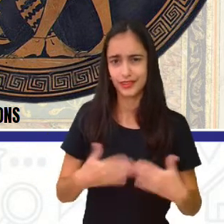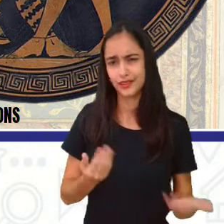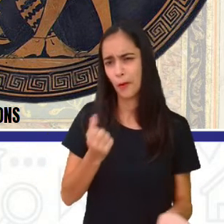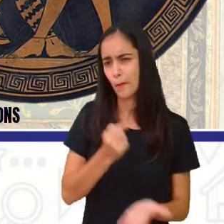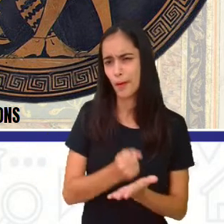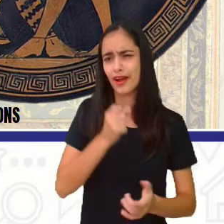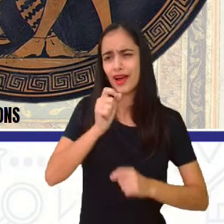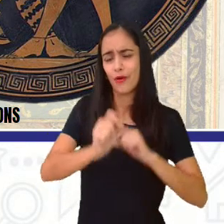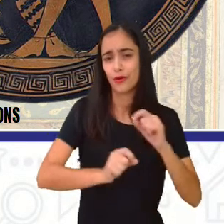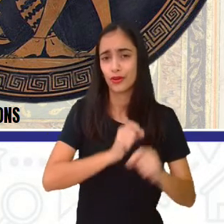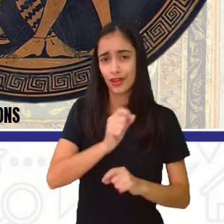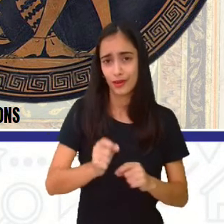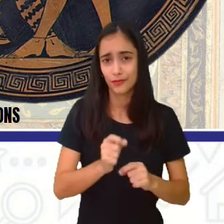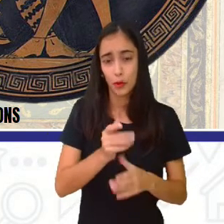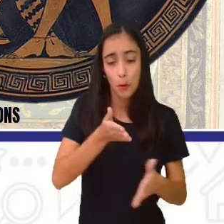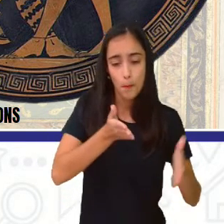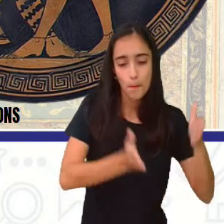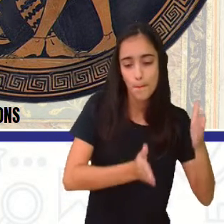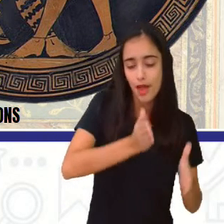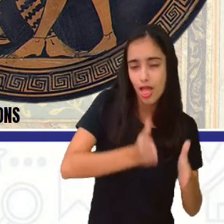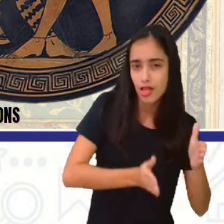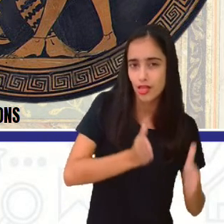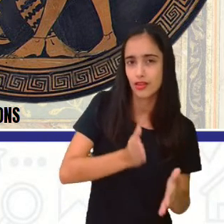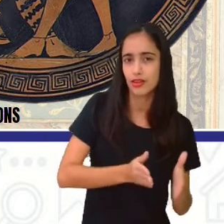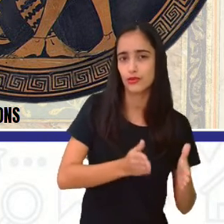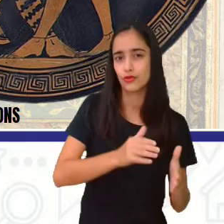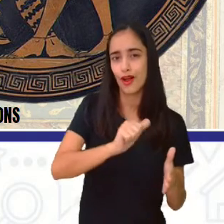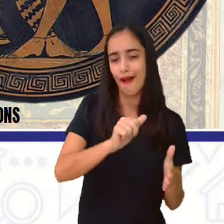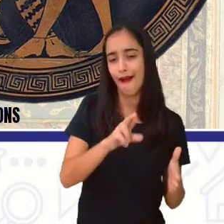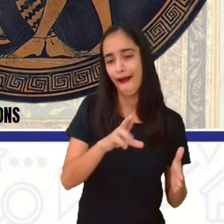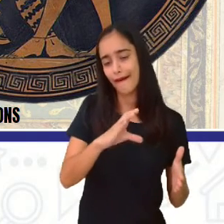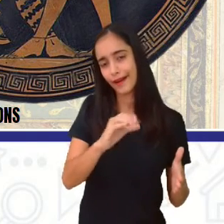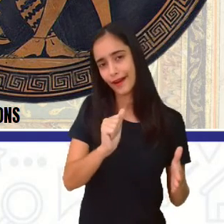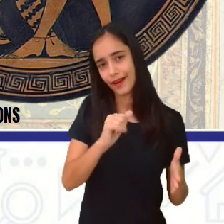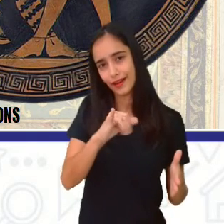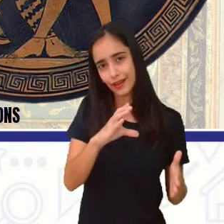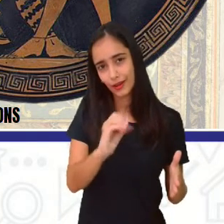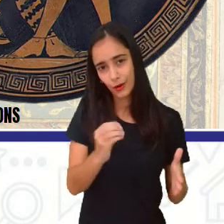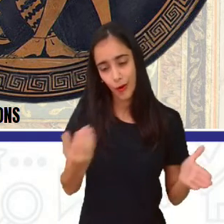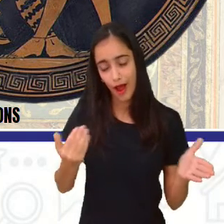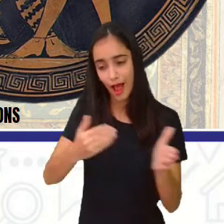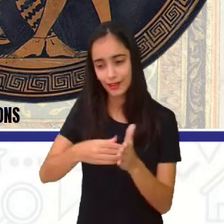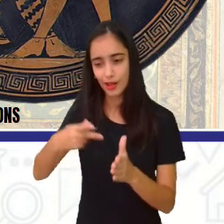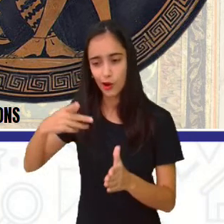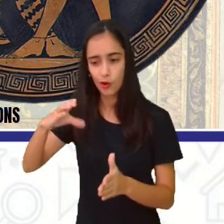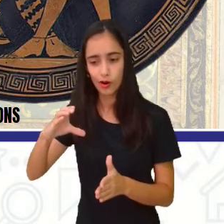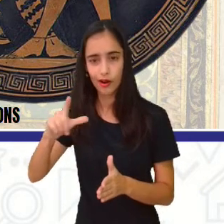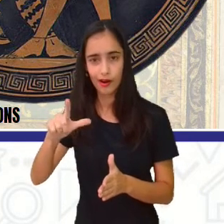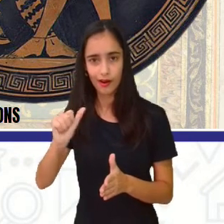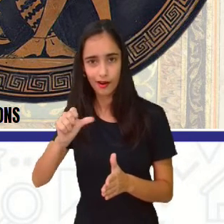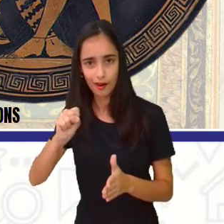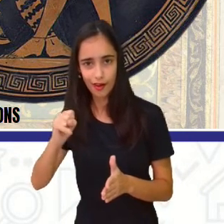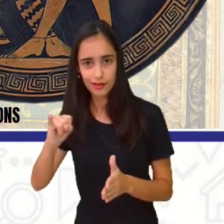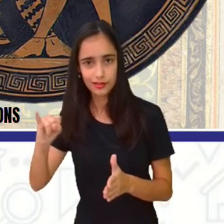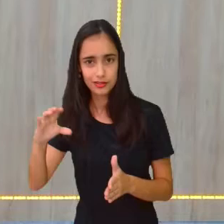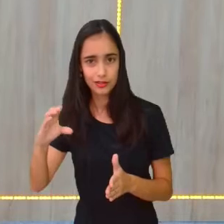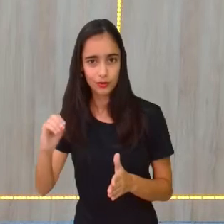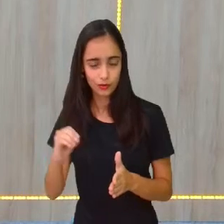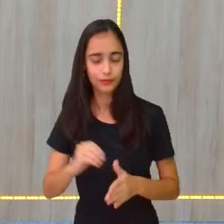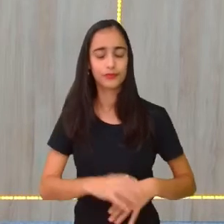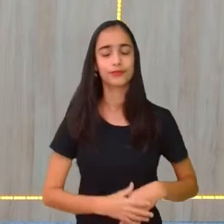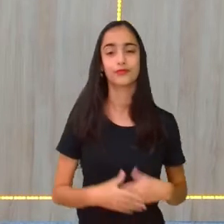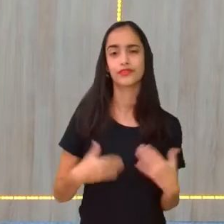do que a gente chama de período arcaico para o período clássico, né? Então, o que a gente vai observar é